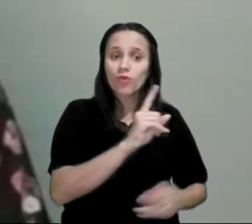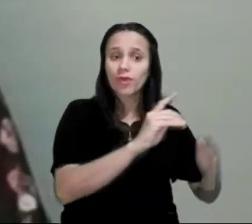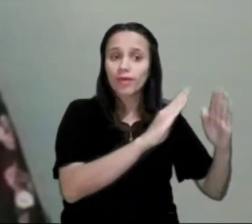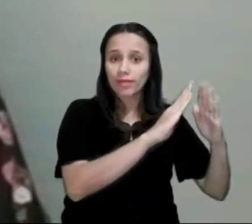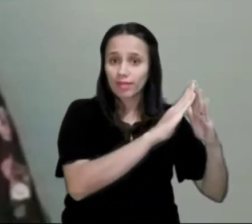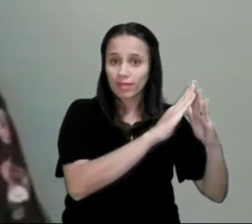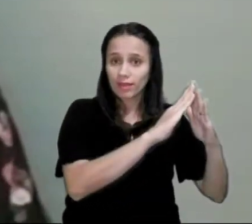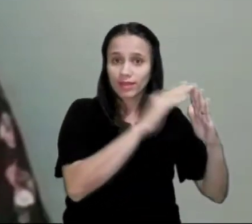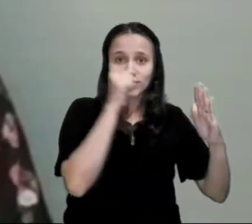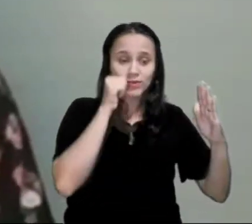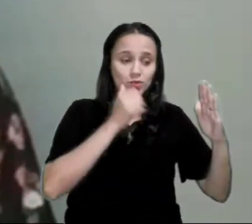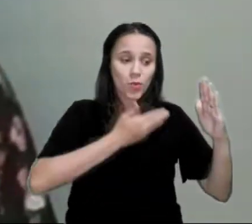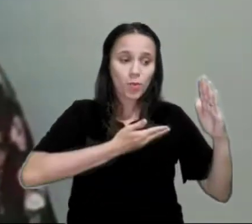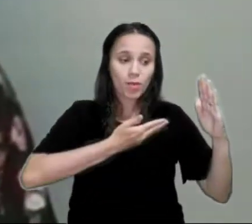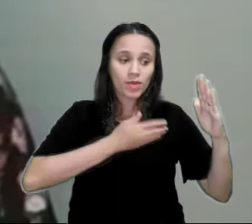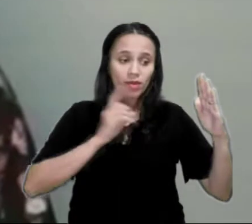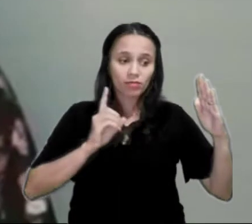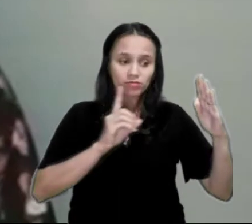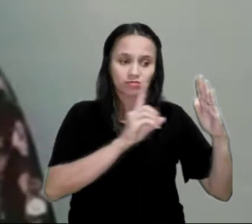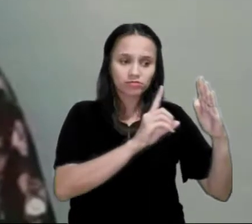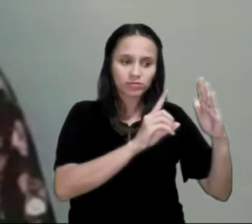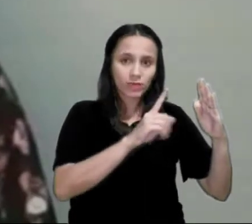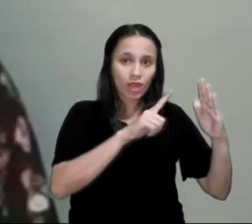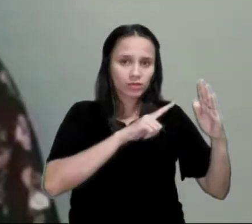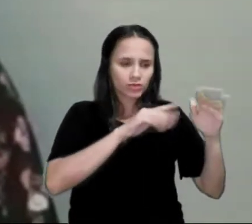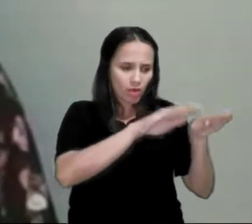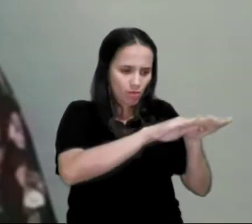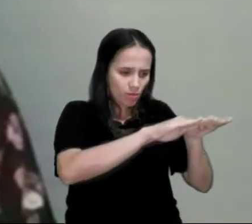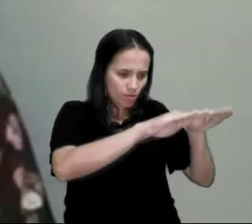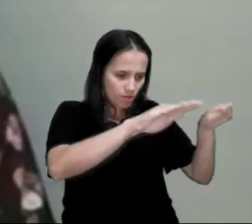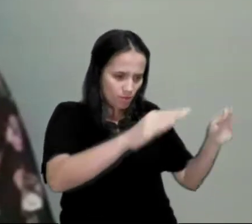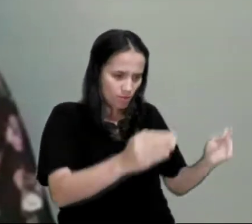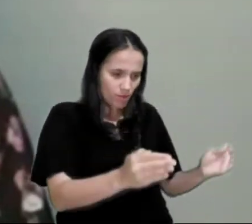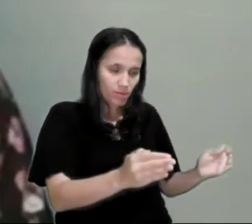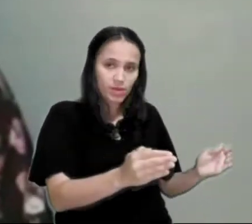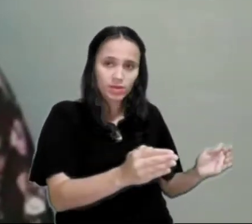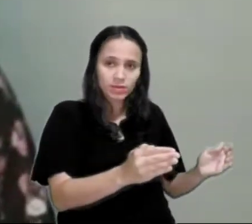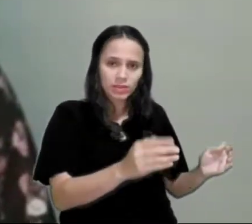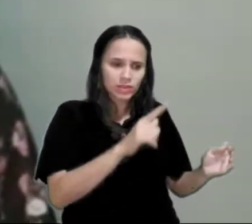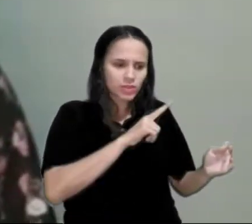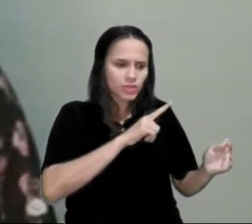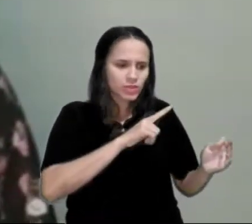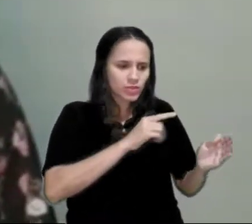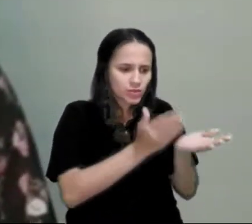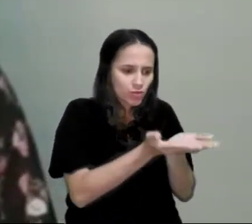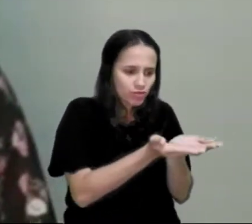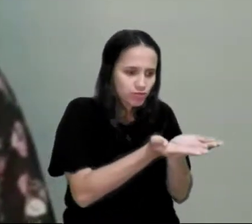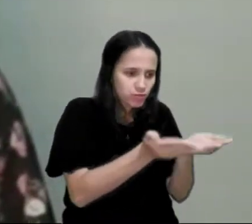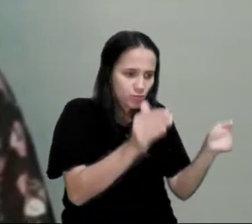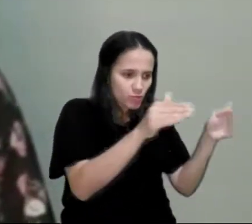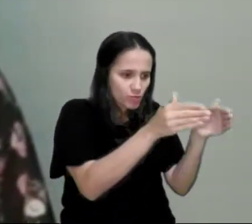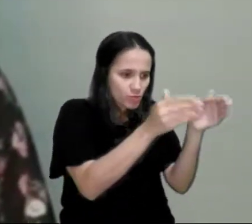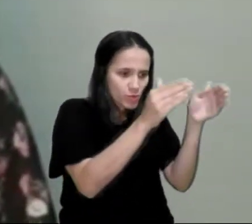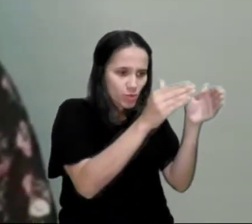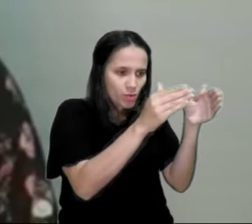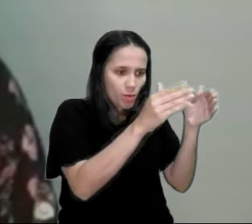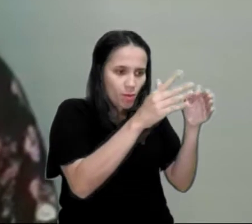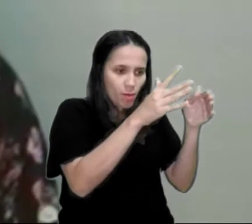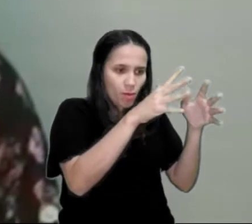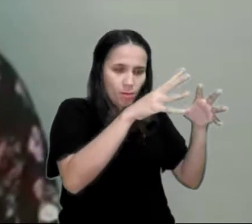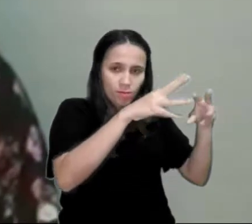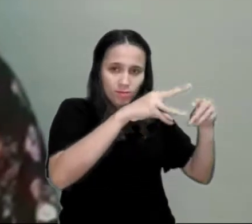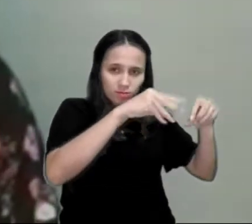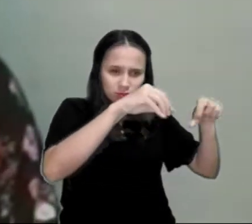minha e na varanda dela tinha uma mesa. E nessa mesa, em cima dessa mesa, tinha um vaso de barro